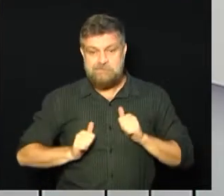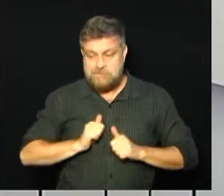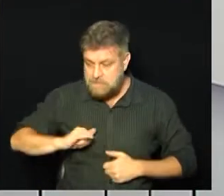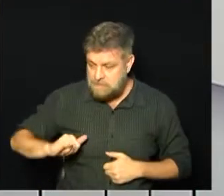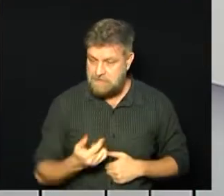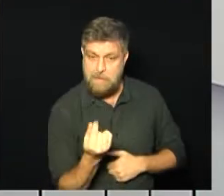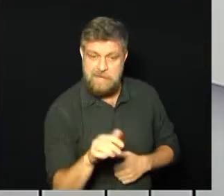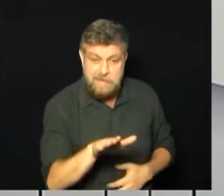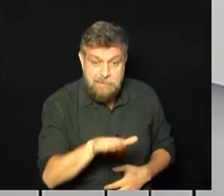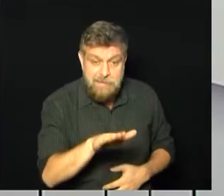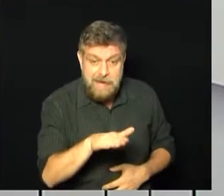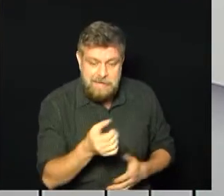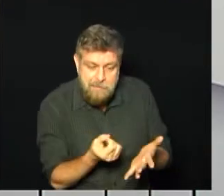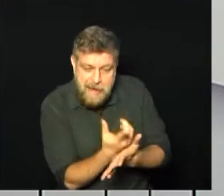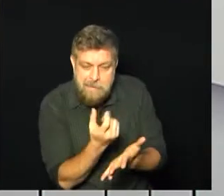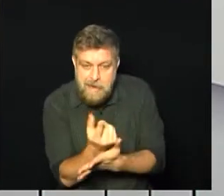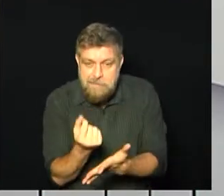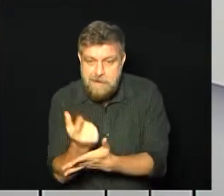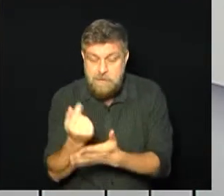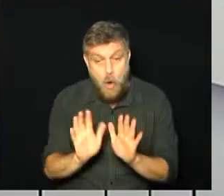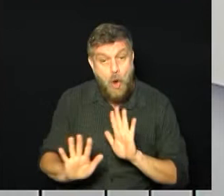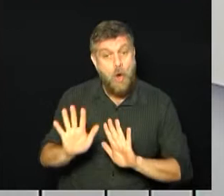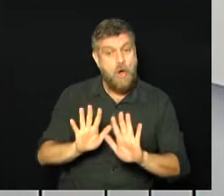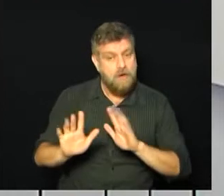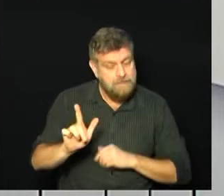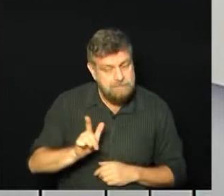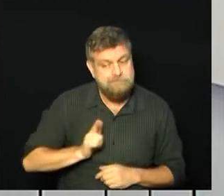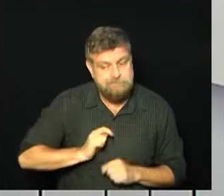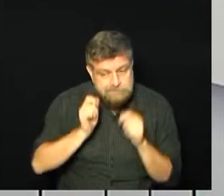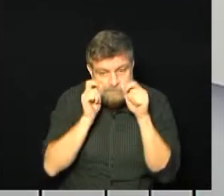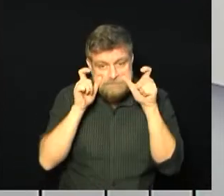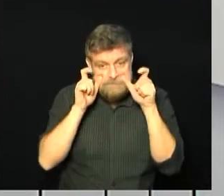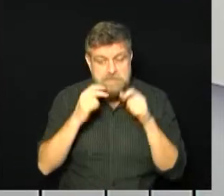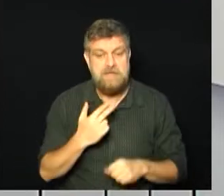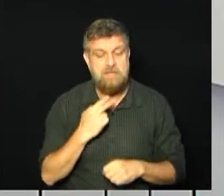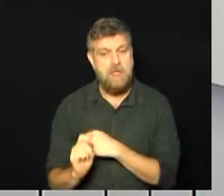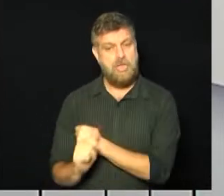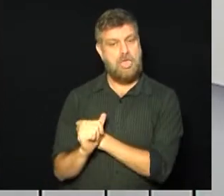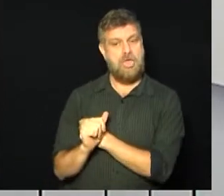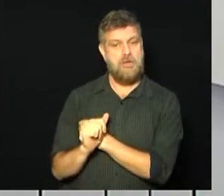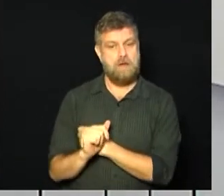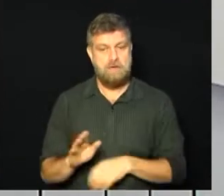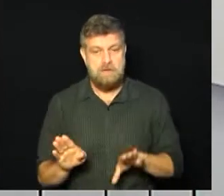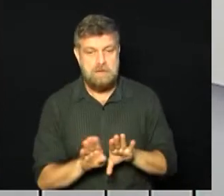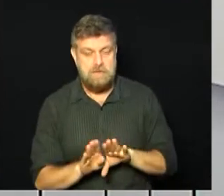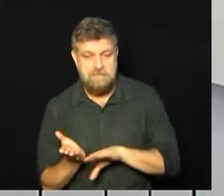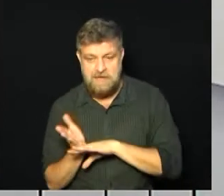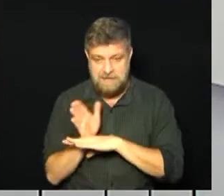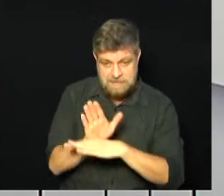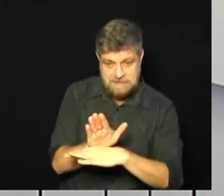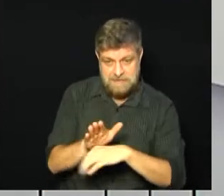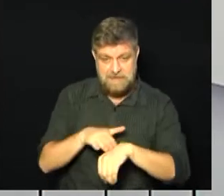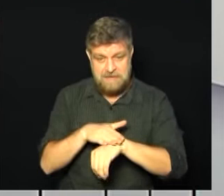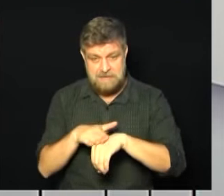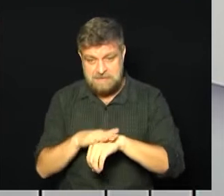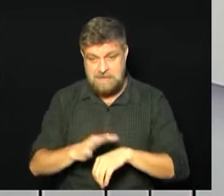os preços mais baixos, né? Mas é preciso, olha só, ter cuidado para não ficar no prejuízo. E para te ajudar, a gente vai